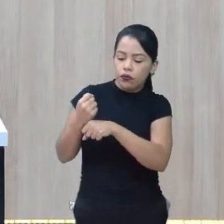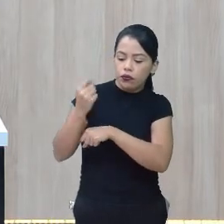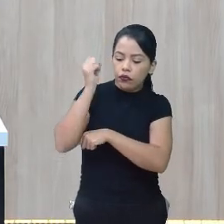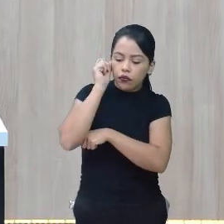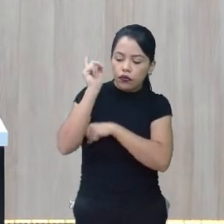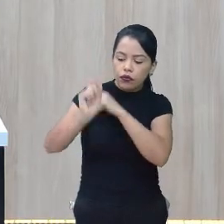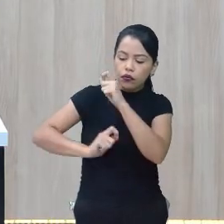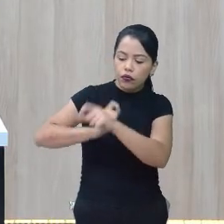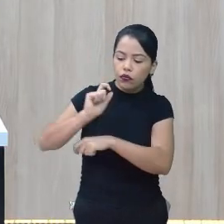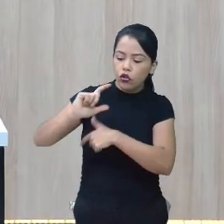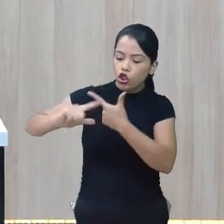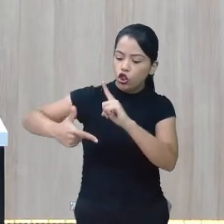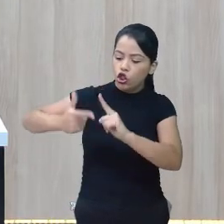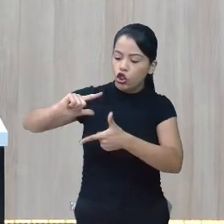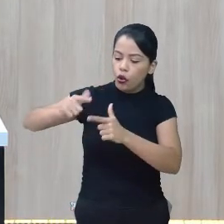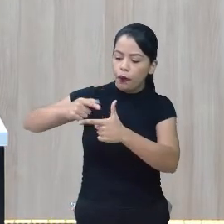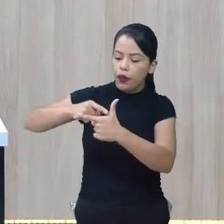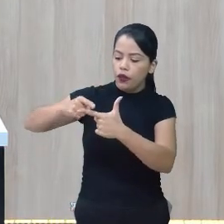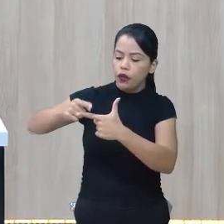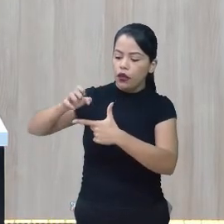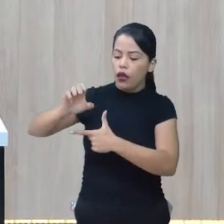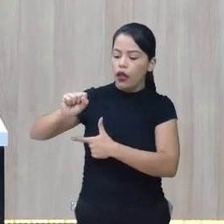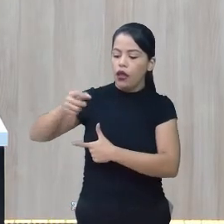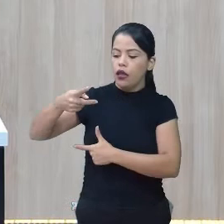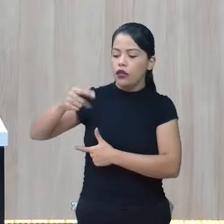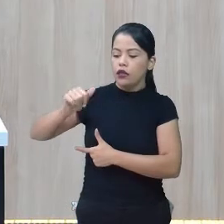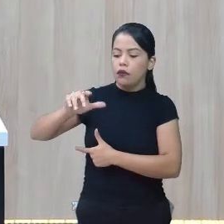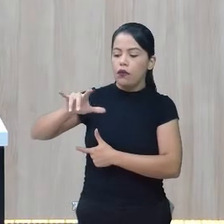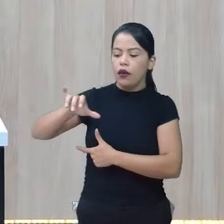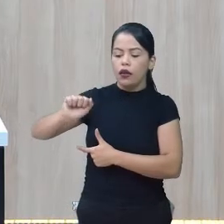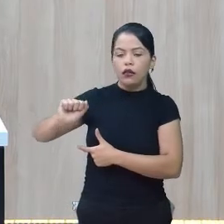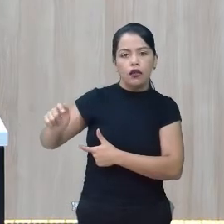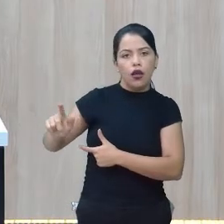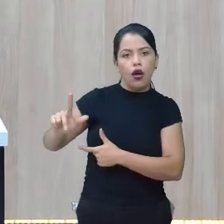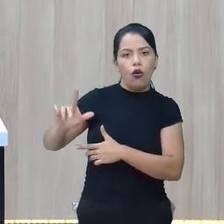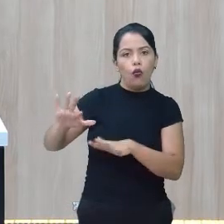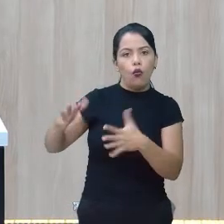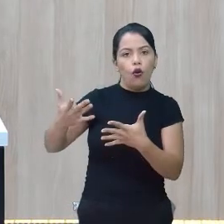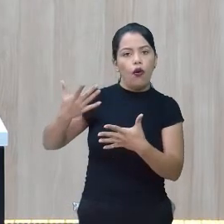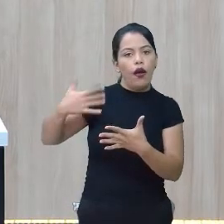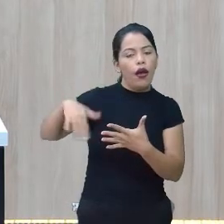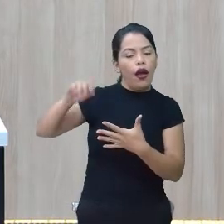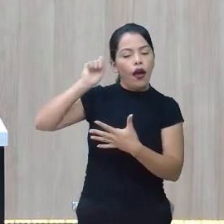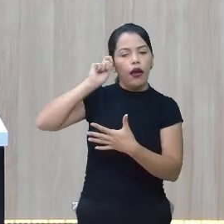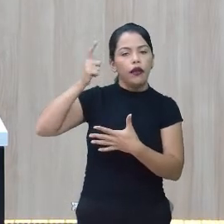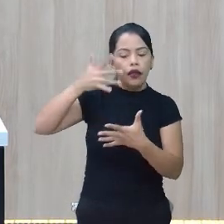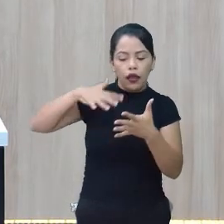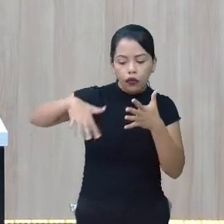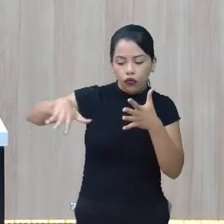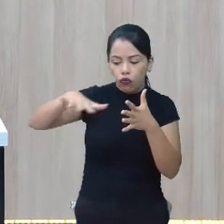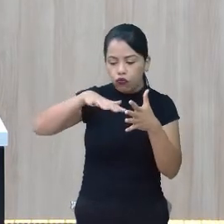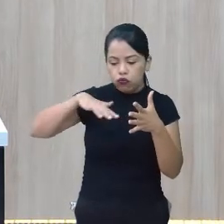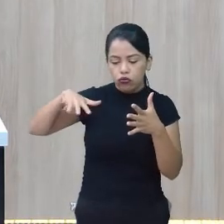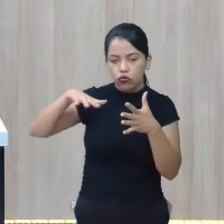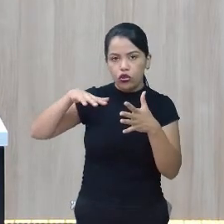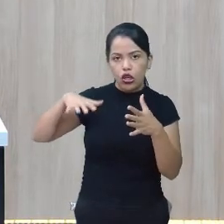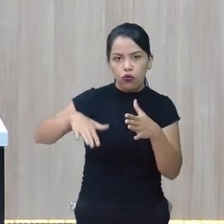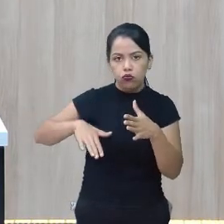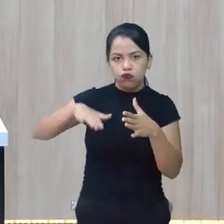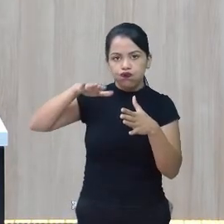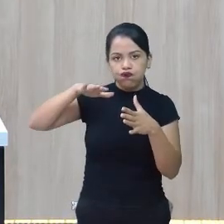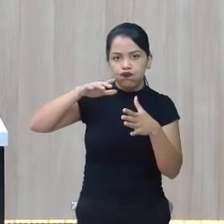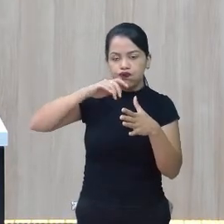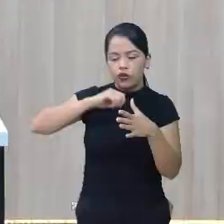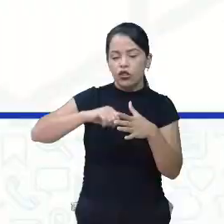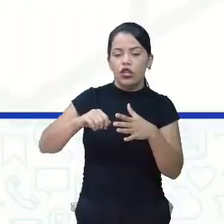de geometria espacial, a ideia do espaço, do preenchimento desse espaço, tá certo? E agora a